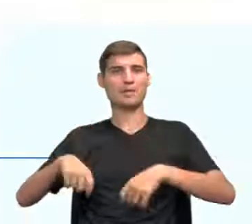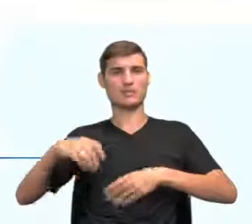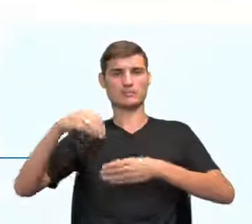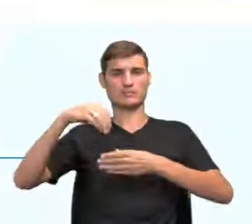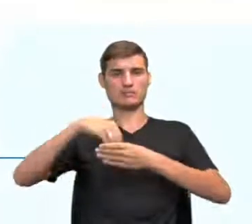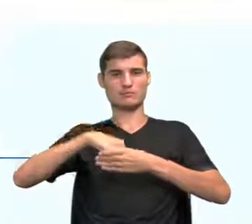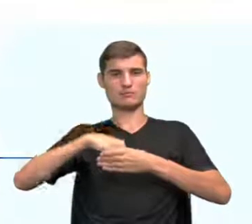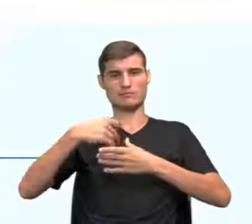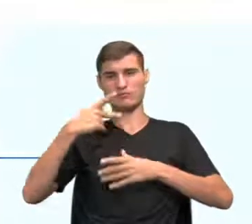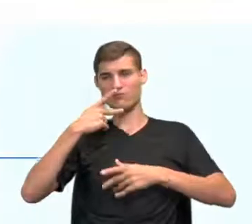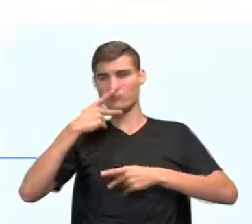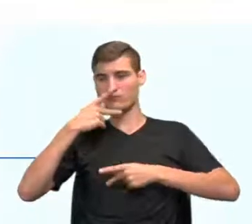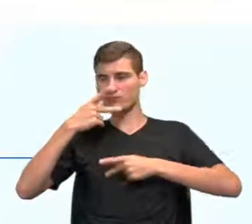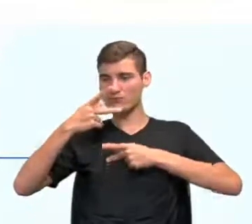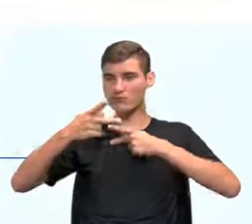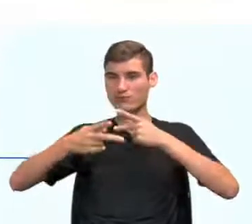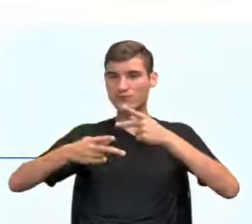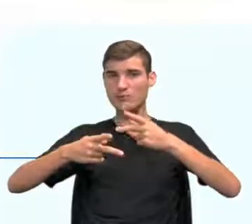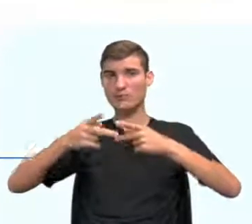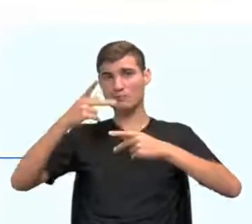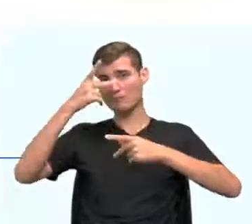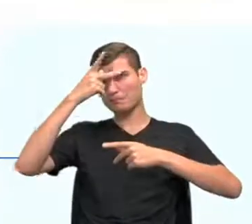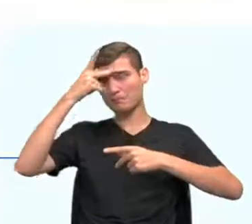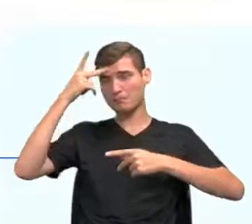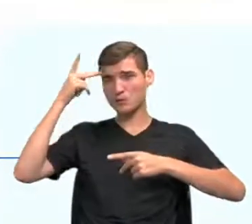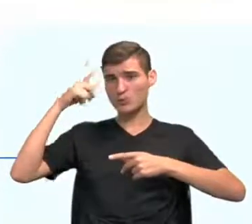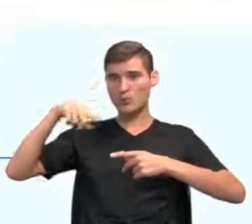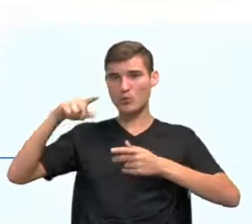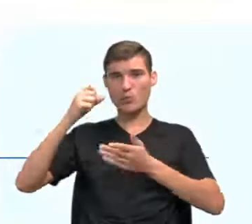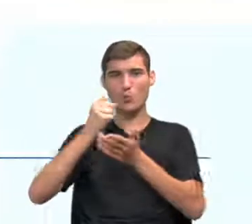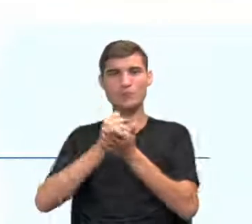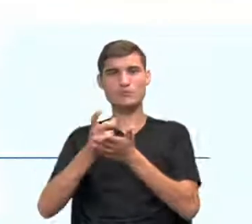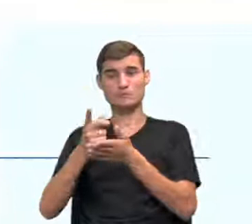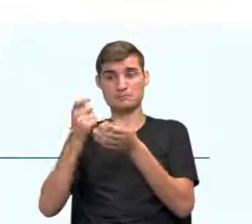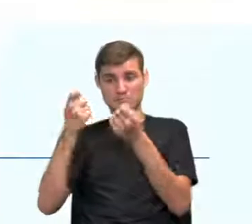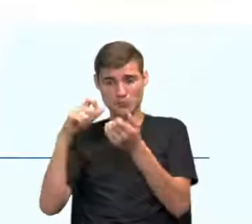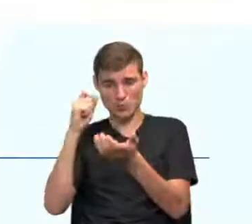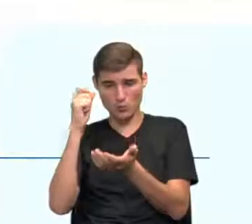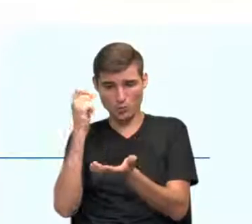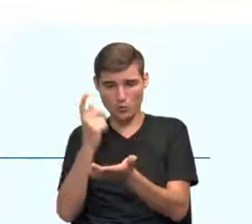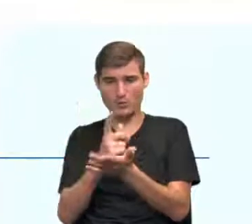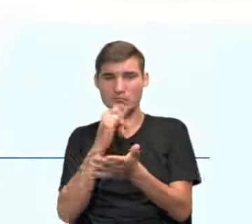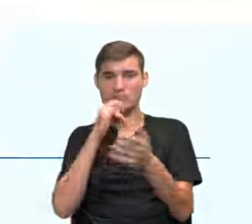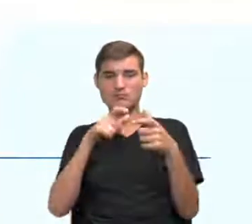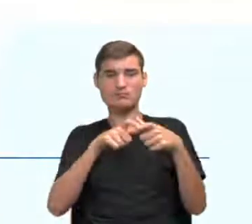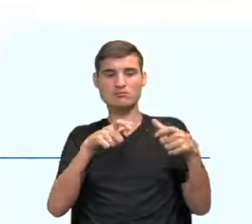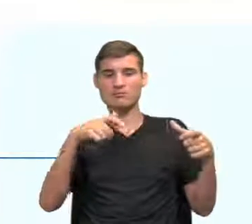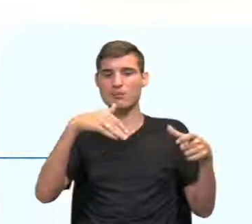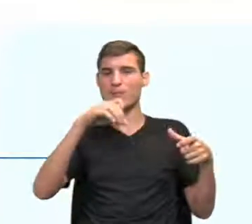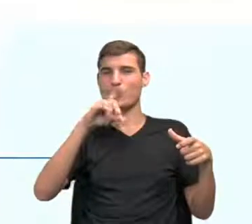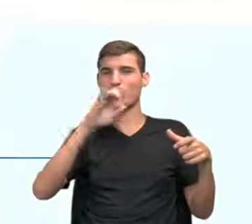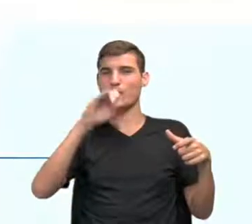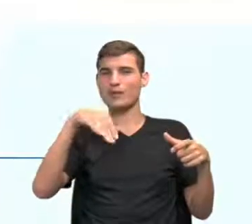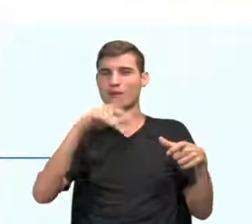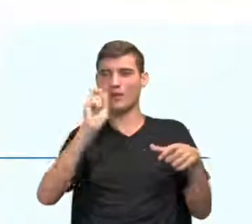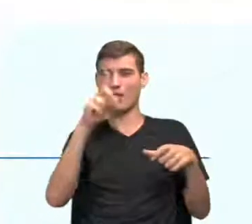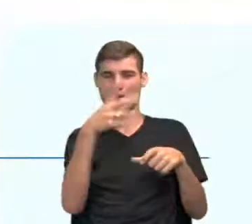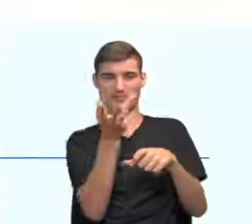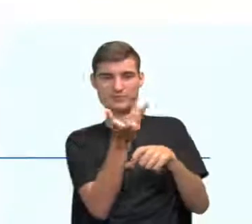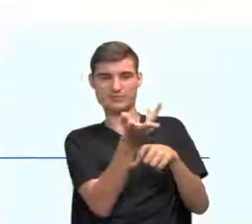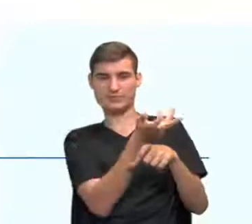e falar para quem contratou o seu serviço, você precisa comprar um modem, você precisa comprar uma antena, você precisa